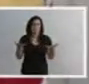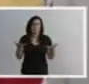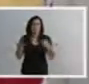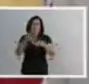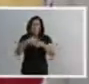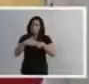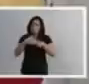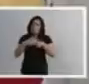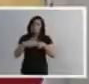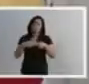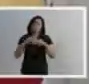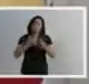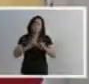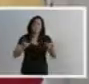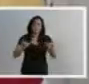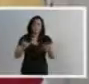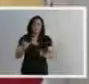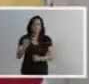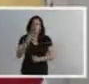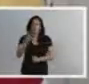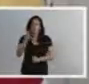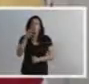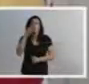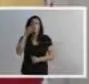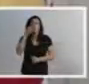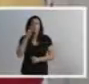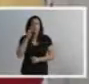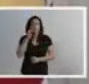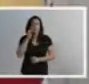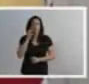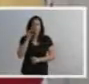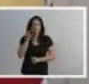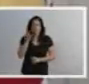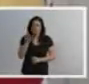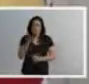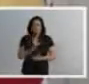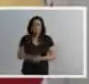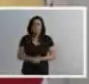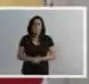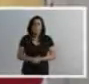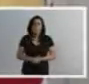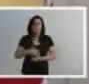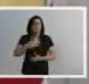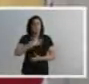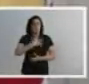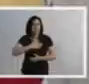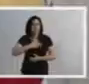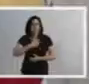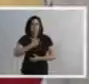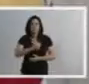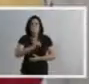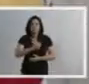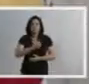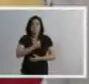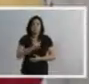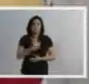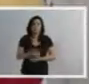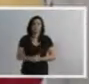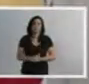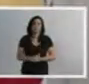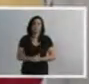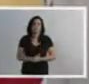e cito aqui o nome do vereador vanderlei de oliveira em seu nome também estende aos outros foi um prazer conviver com tantos